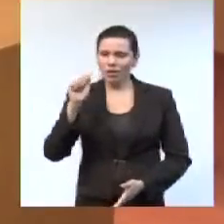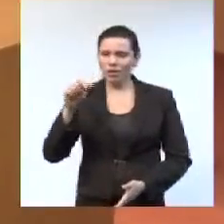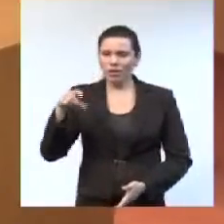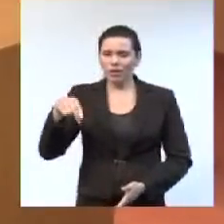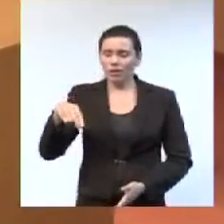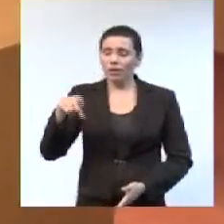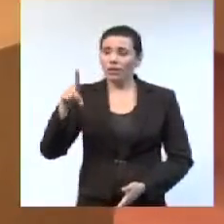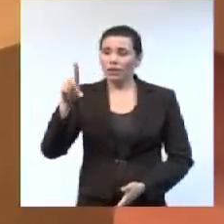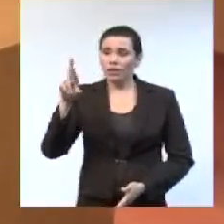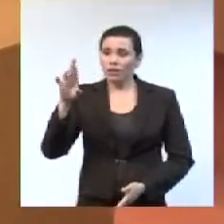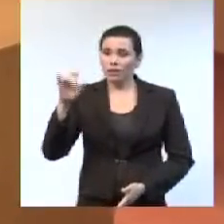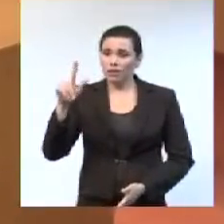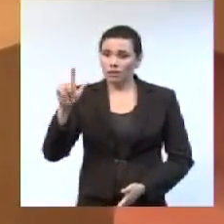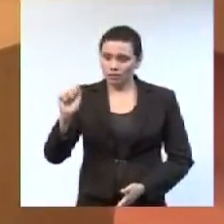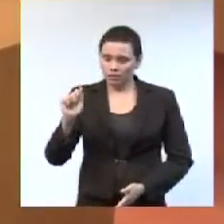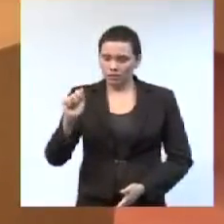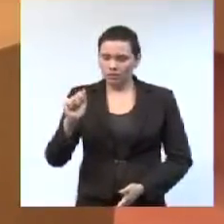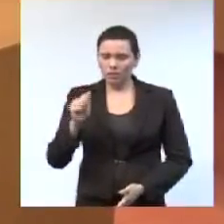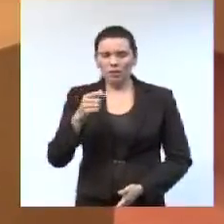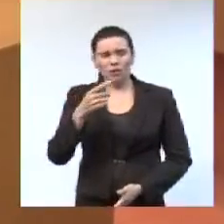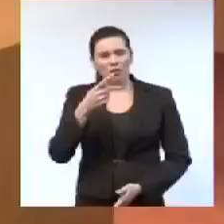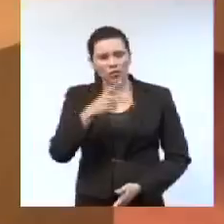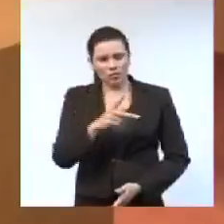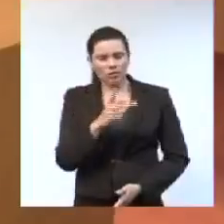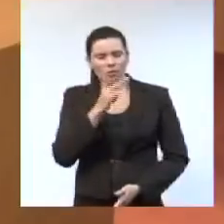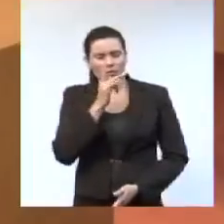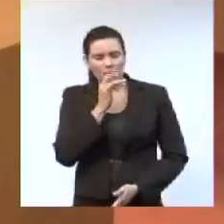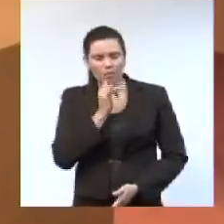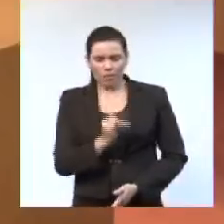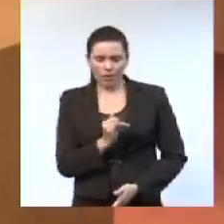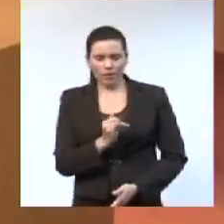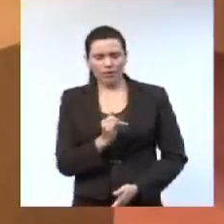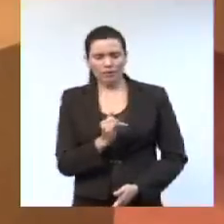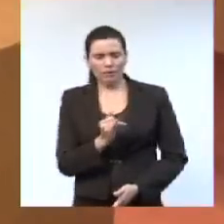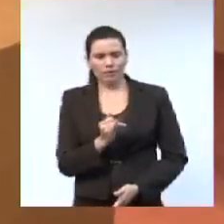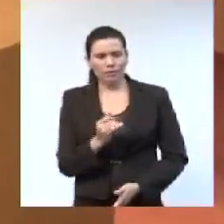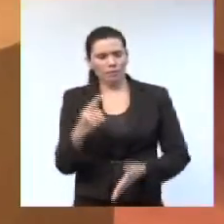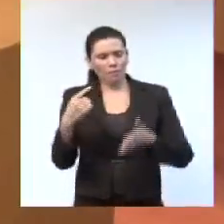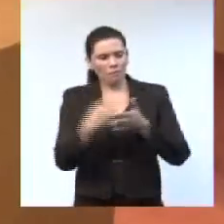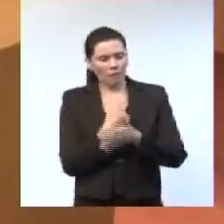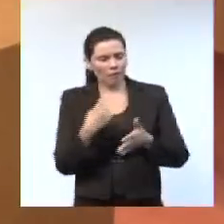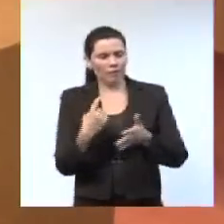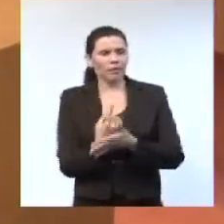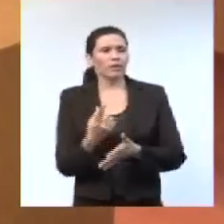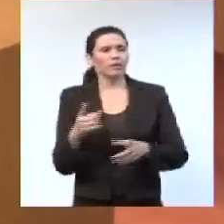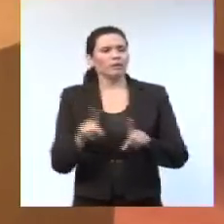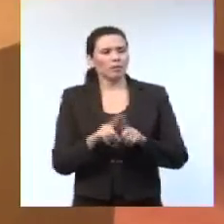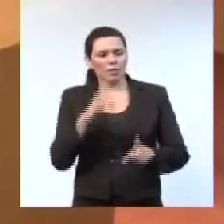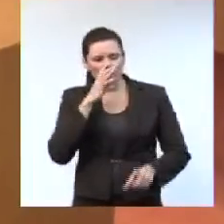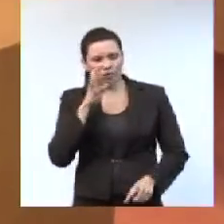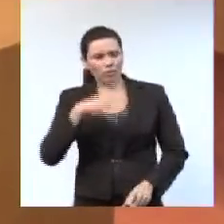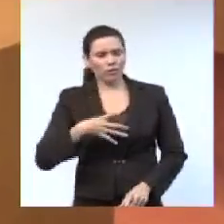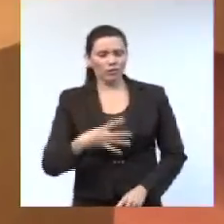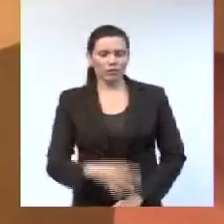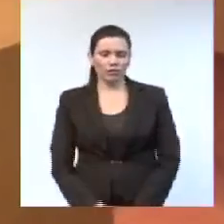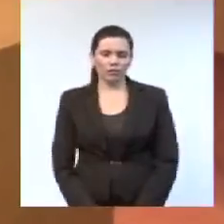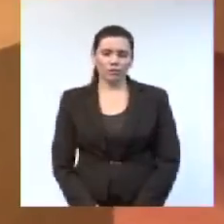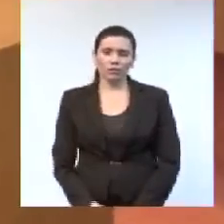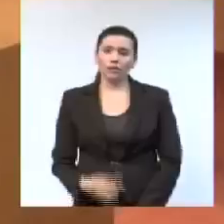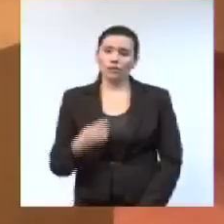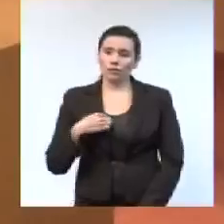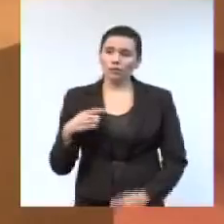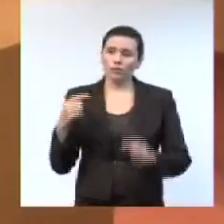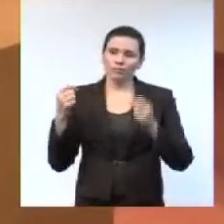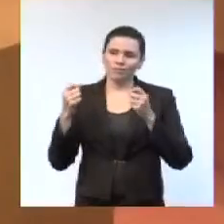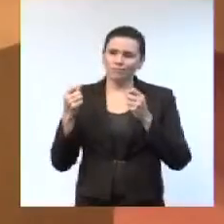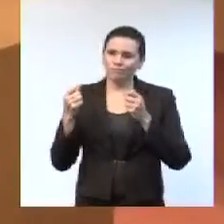isso aí eu quero dizer à senhora e a ele, sem nenhuma chance. E vou lhe dizer mais ainda, se a governadora Rosiana tiver